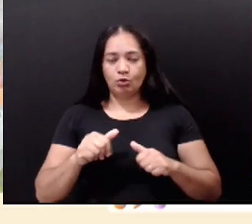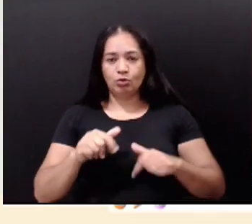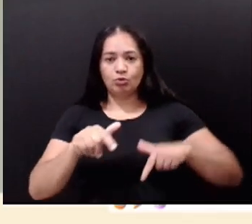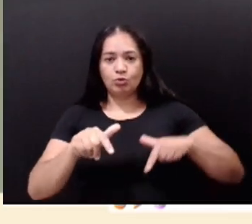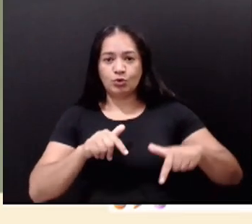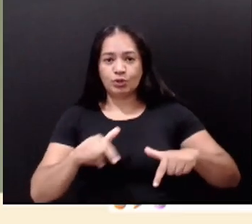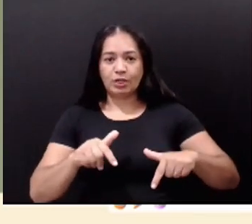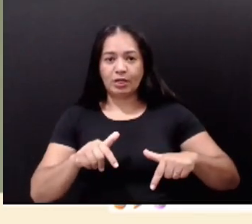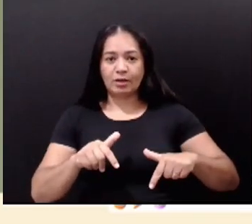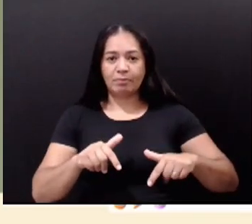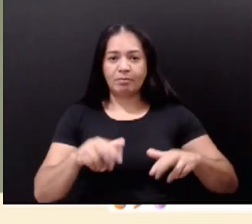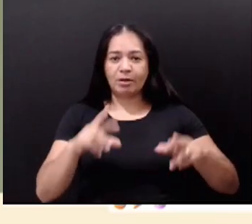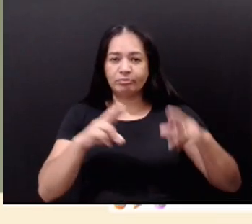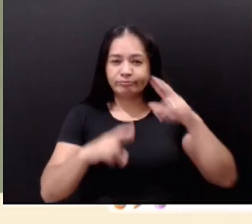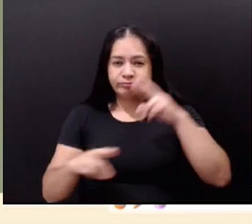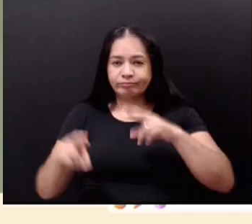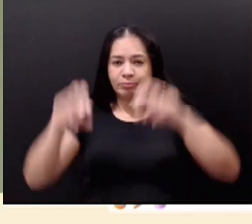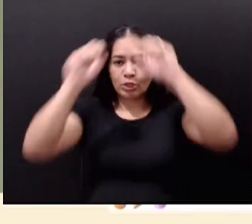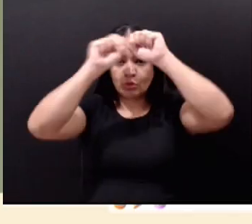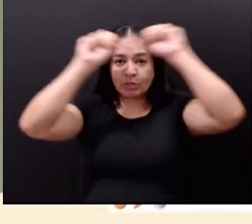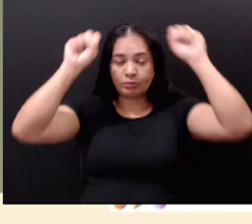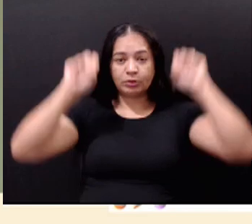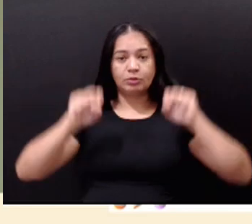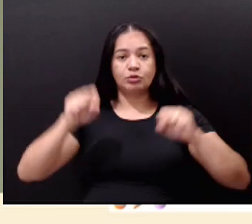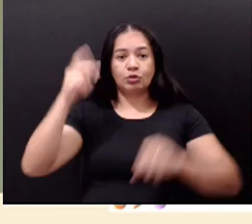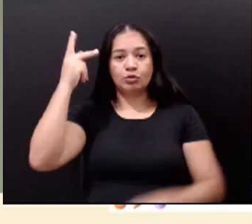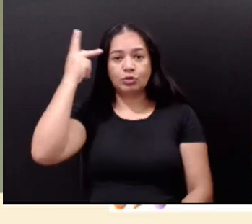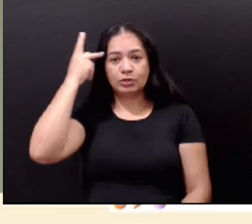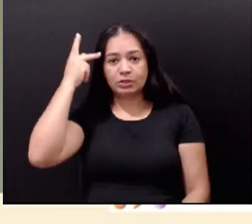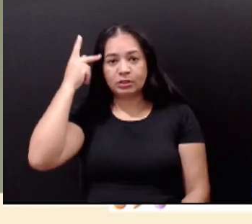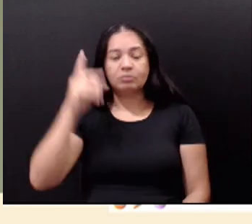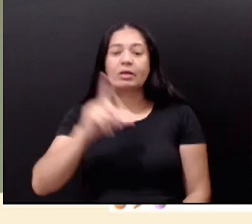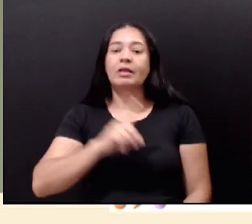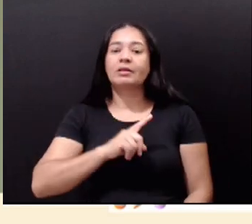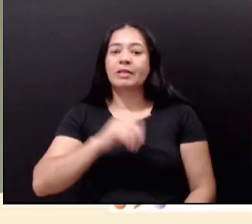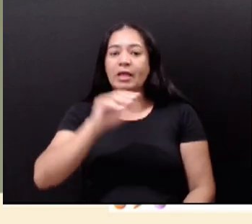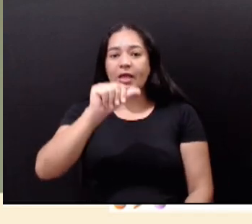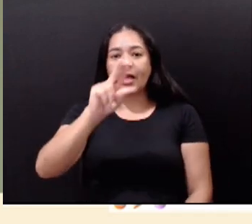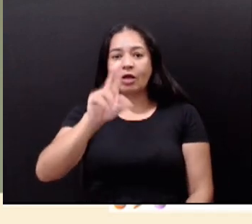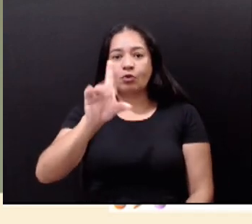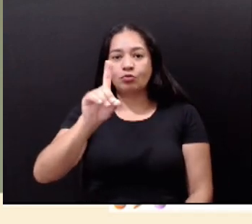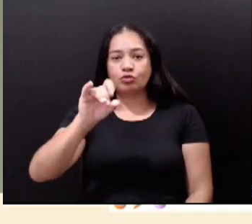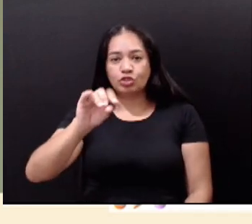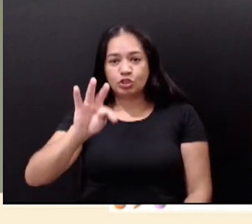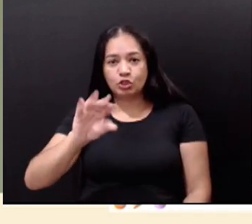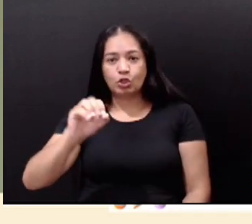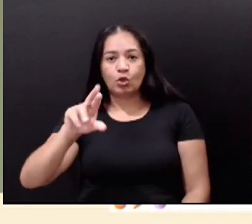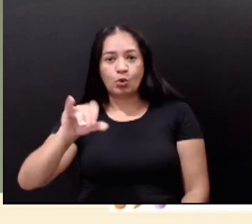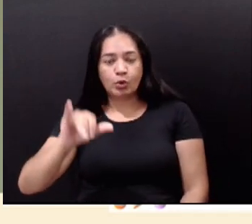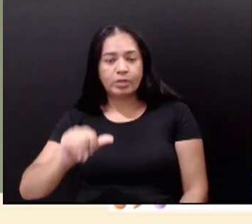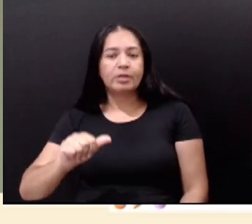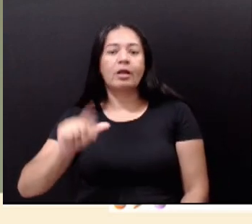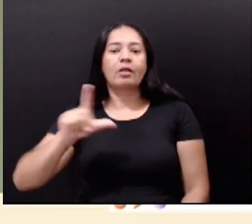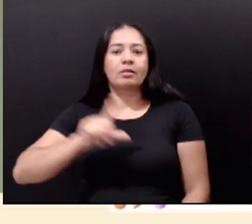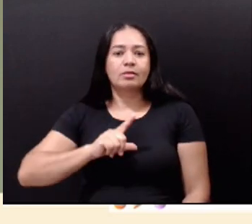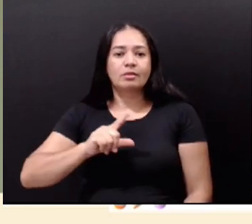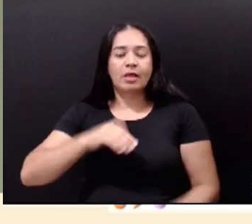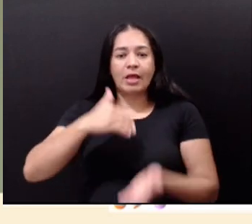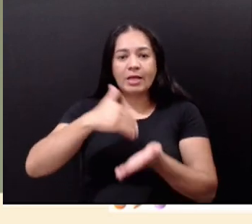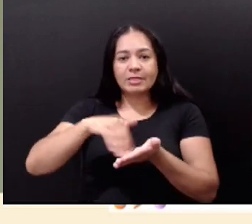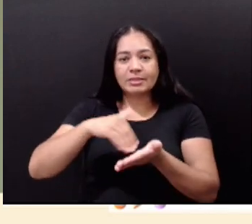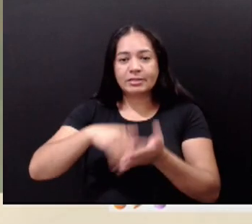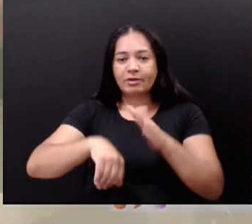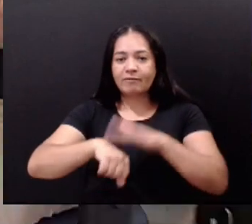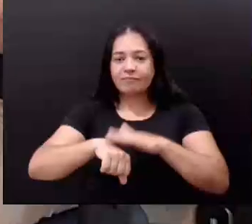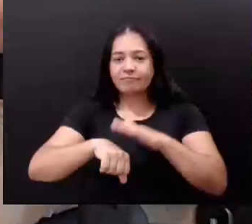Contas do Estado de São Paulo. A gente tem auditoria também de toda a movimentação. a Secretaria faz o monitoramento da